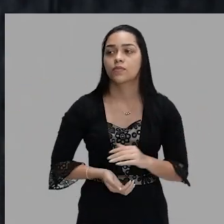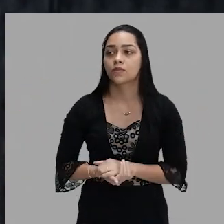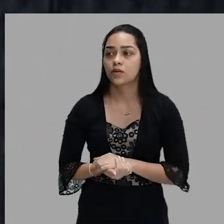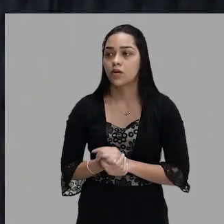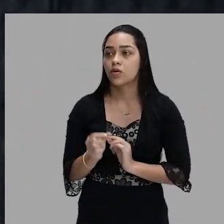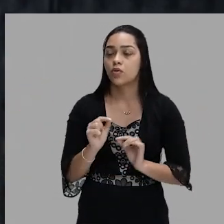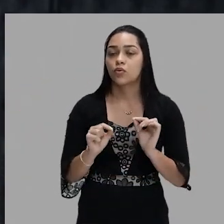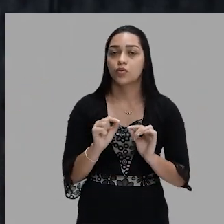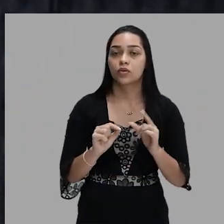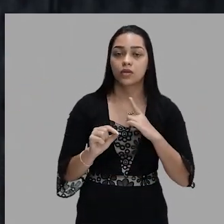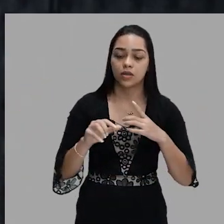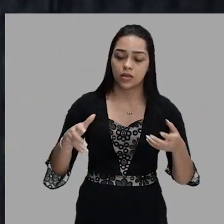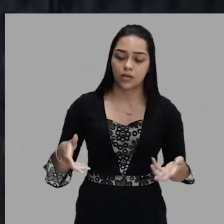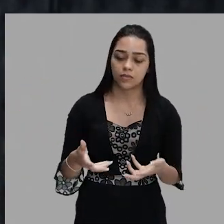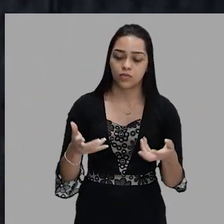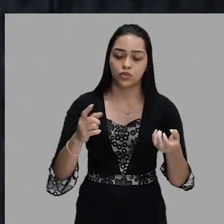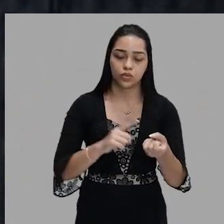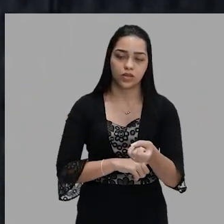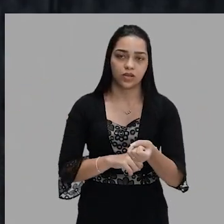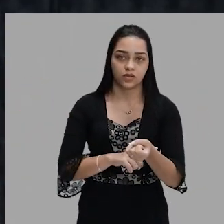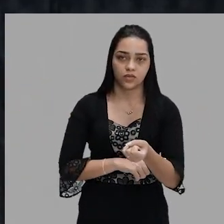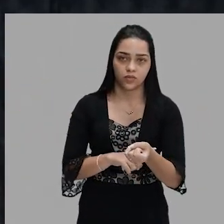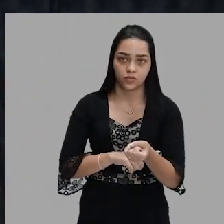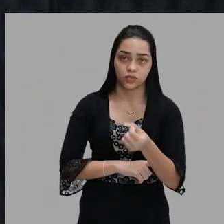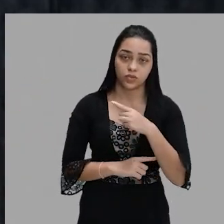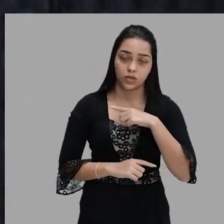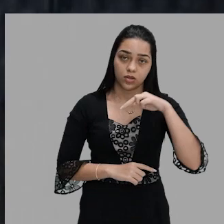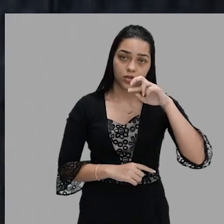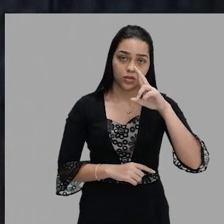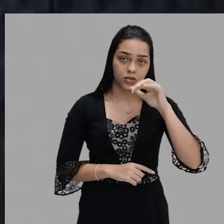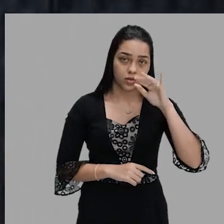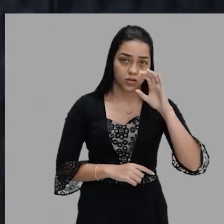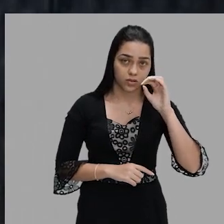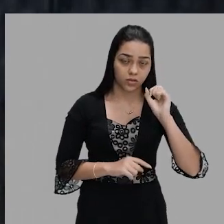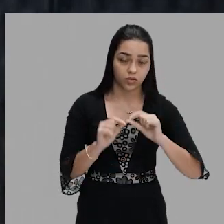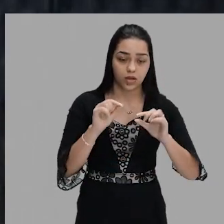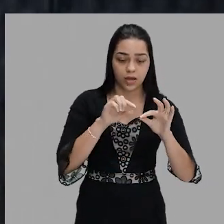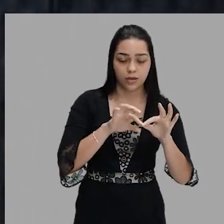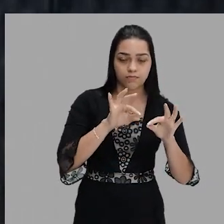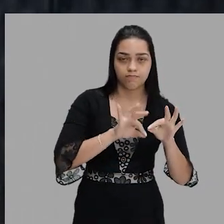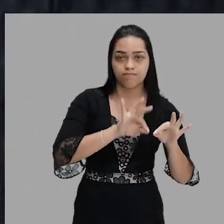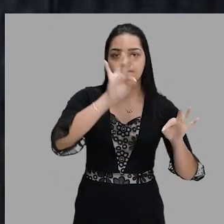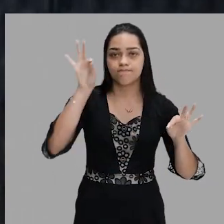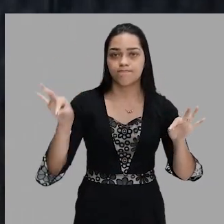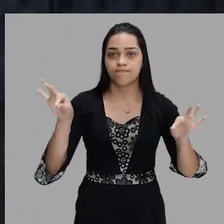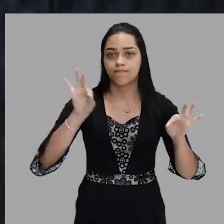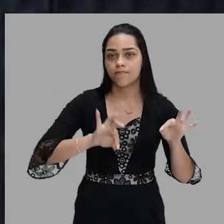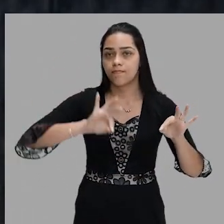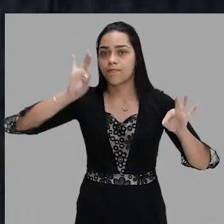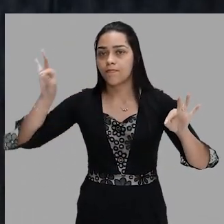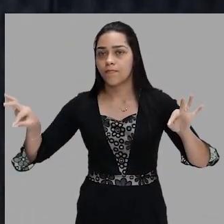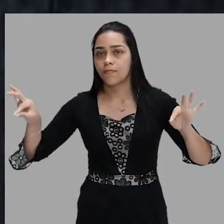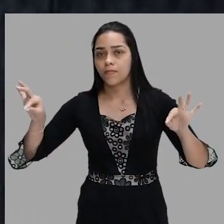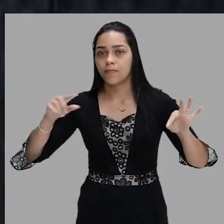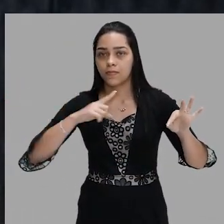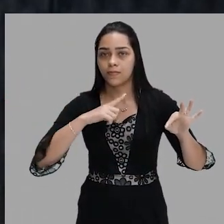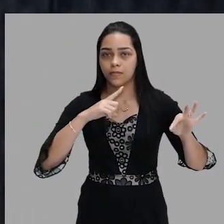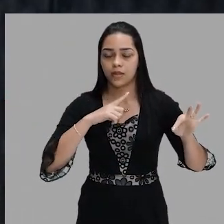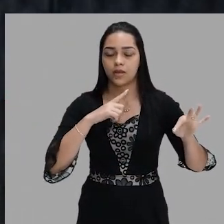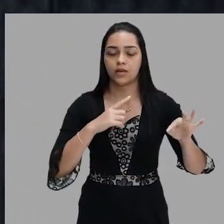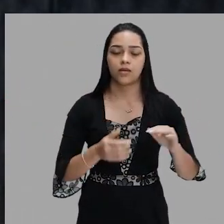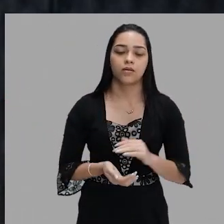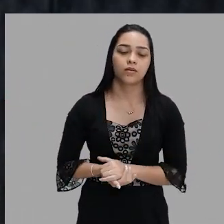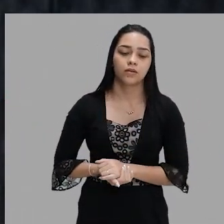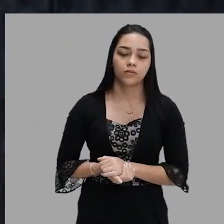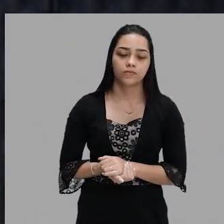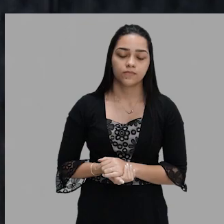Ou seja, o impulso nervoso nos neurônios é saltatório. Ou seja, ele salta de um ponto